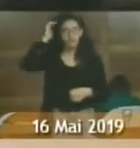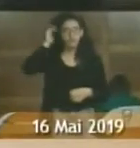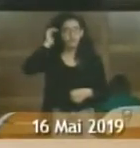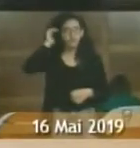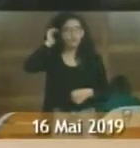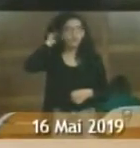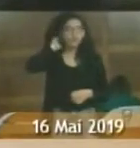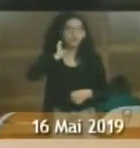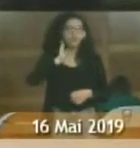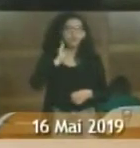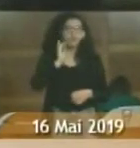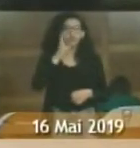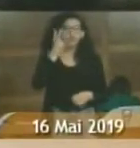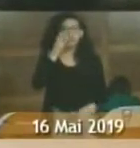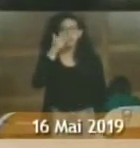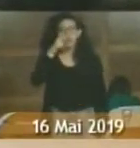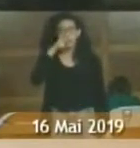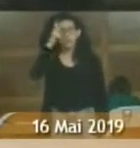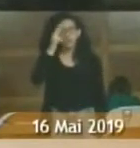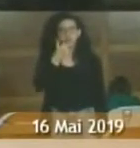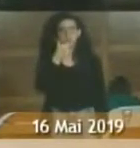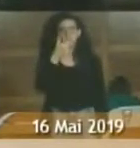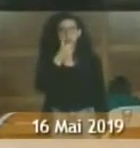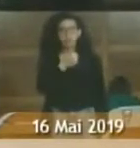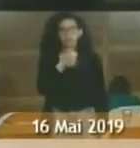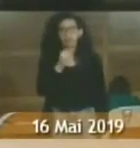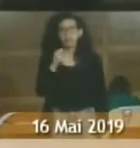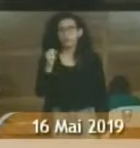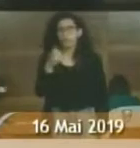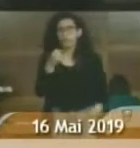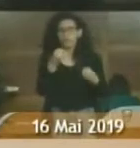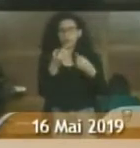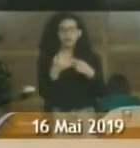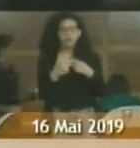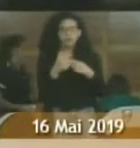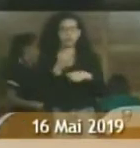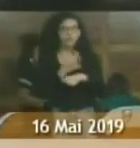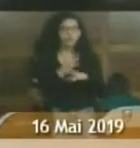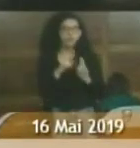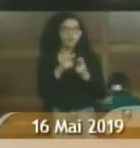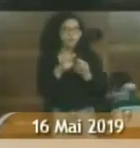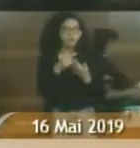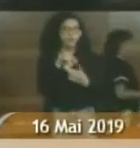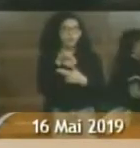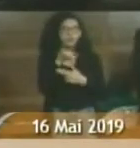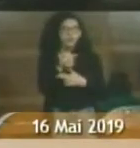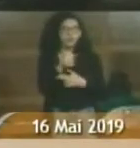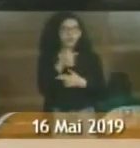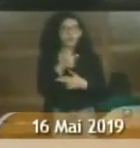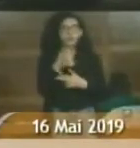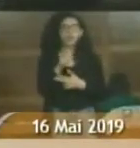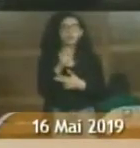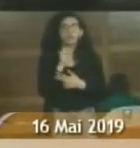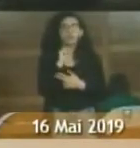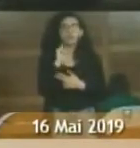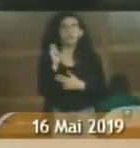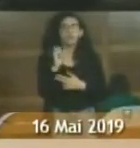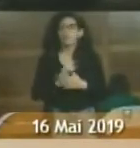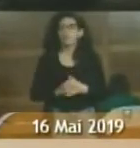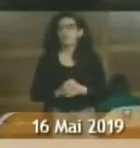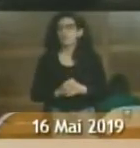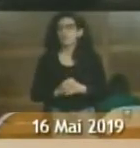do vereador Camu. Requerimento número 188, solicitando à mesa diretora que seja justificada a sua ausência na sessão ordinária do dia 25 de abril